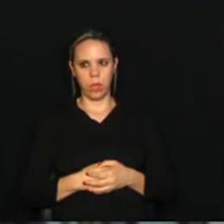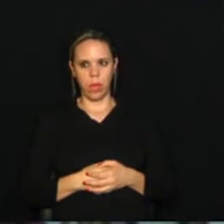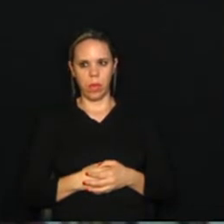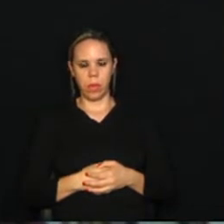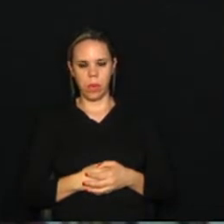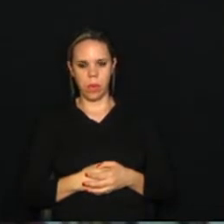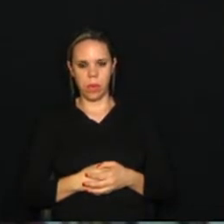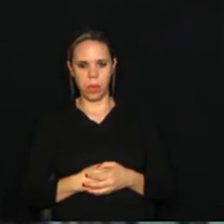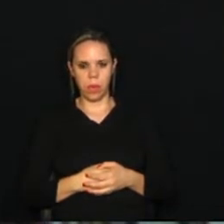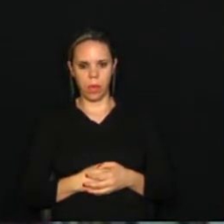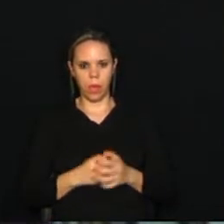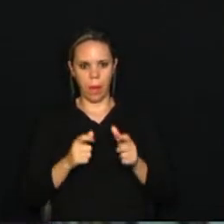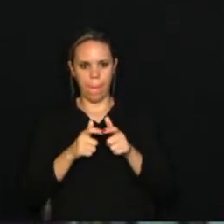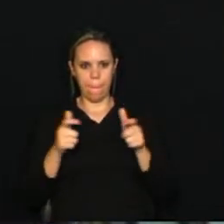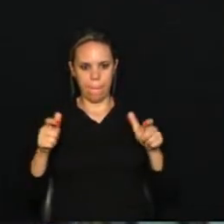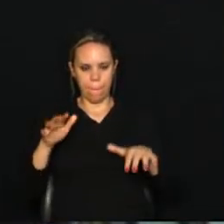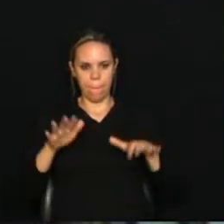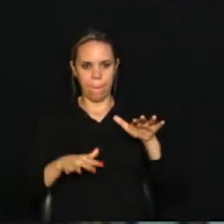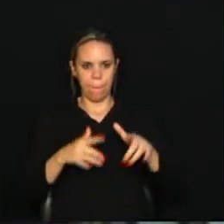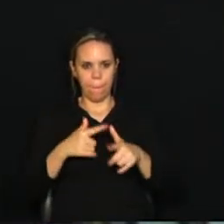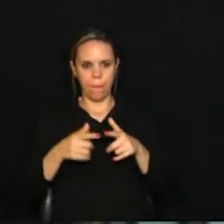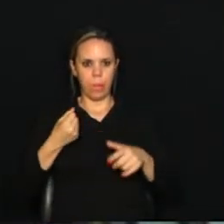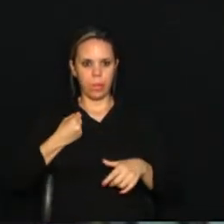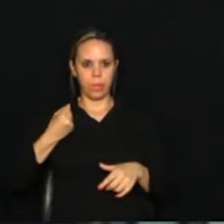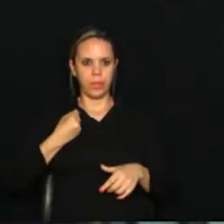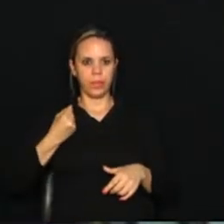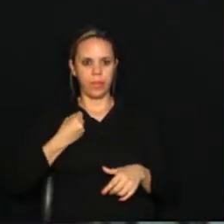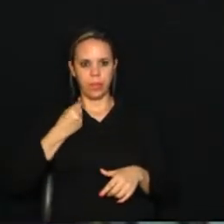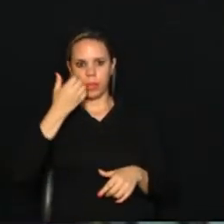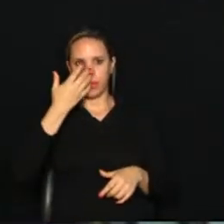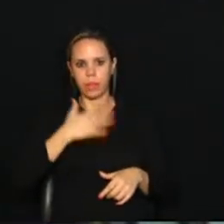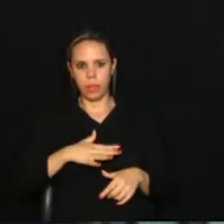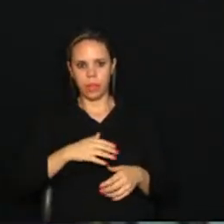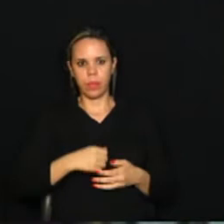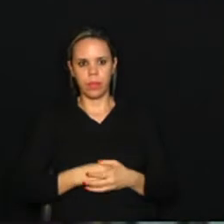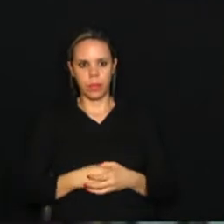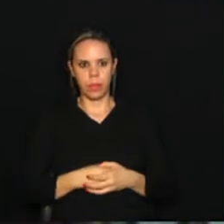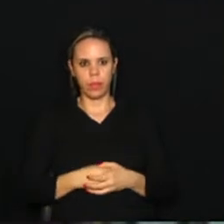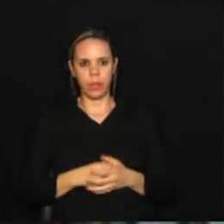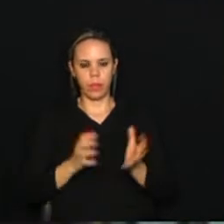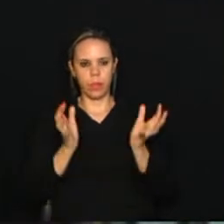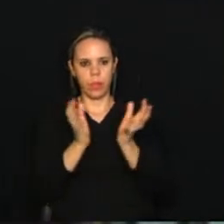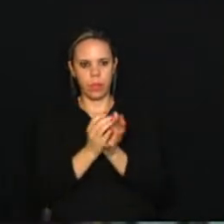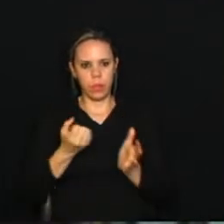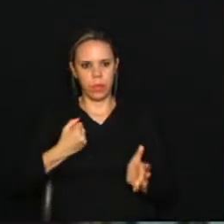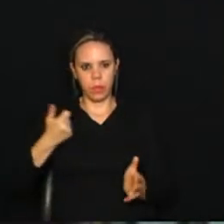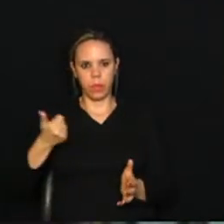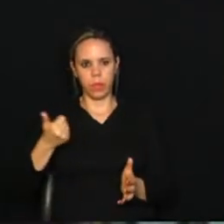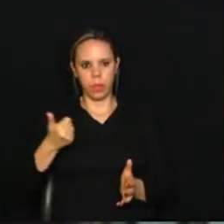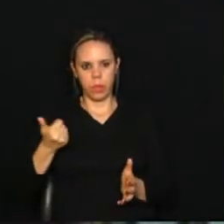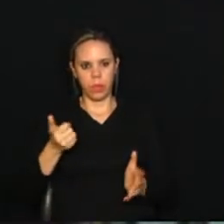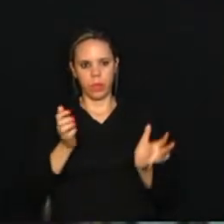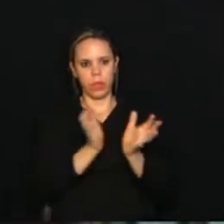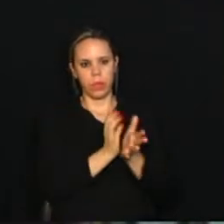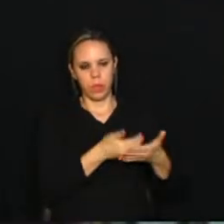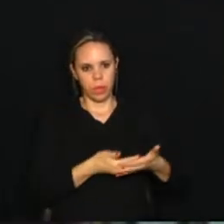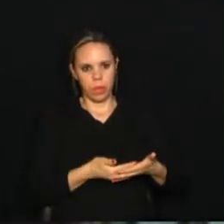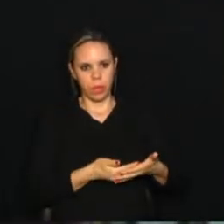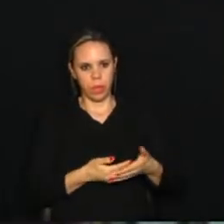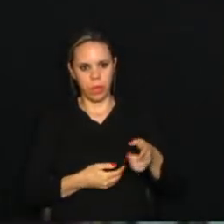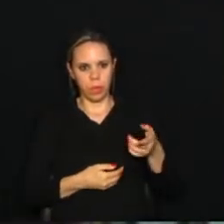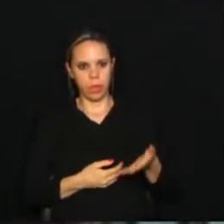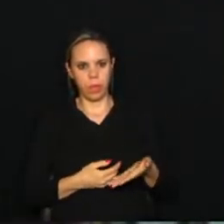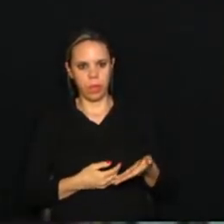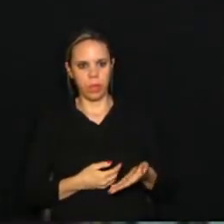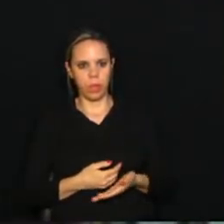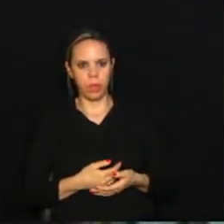É muito maior, certamente, o número de crianças do agrupamento 1, bebês, que